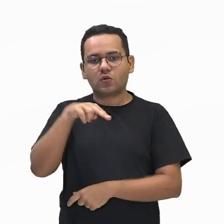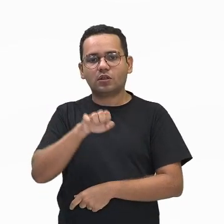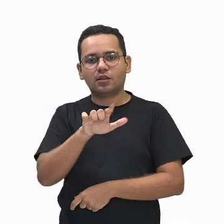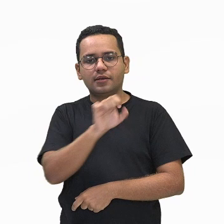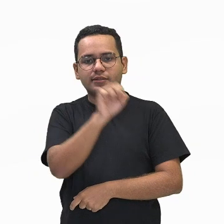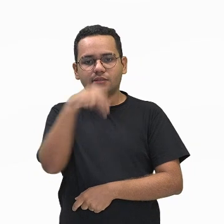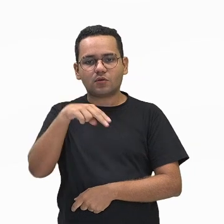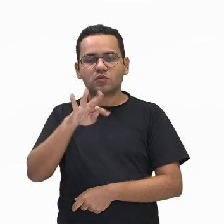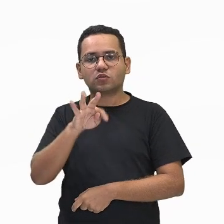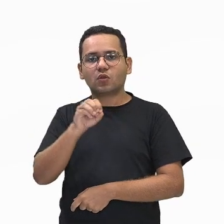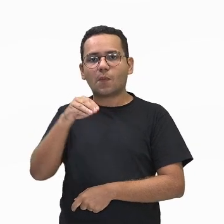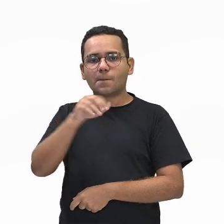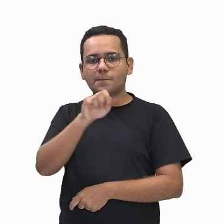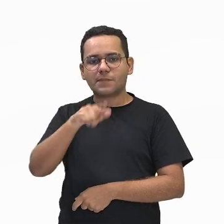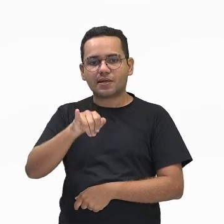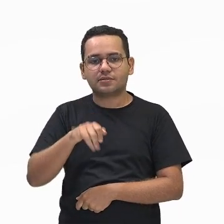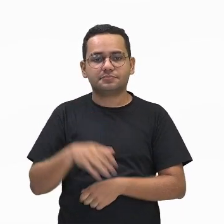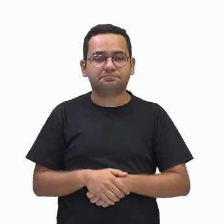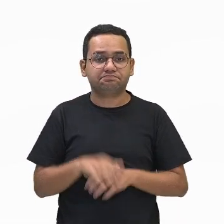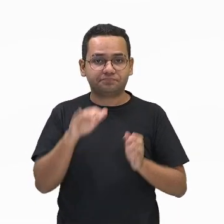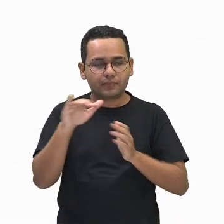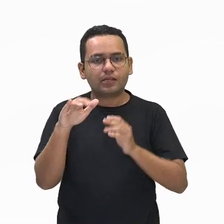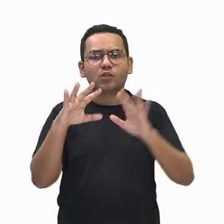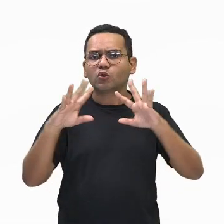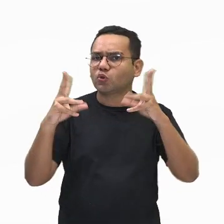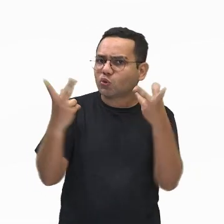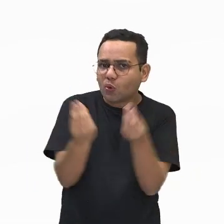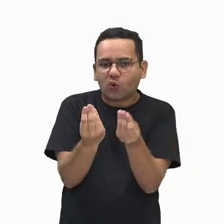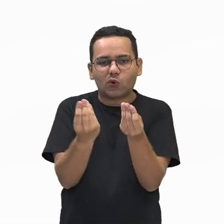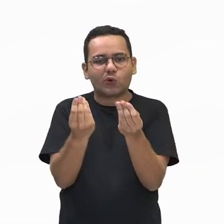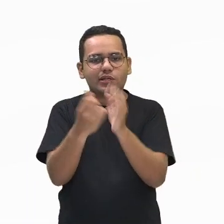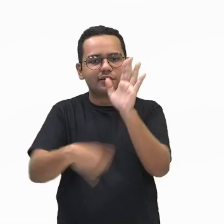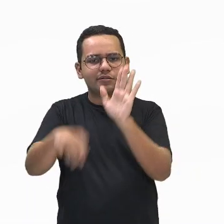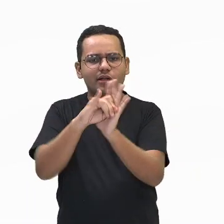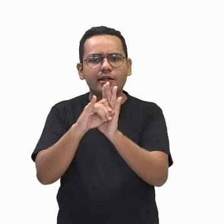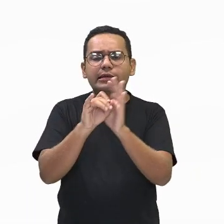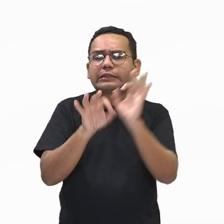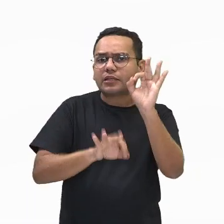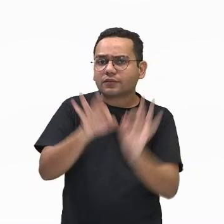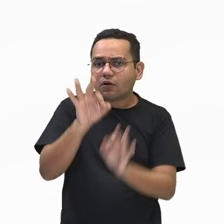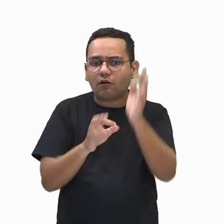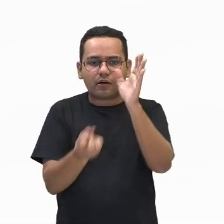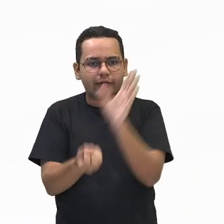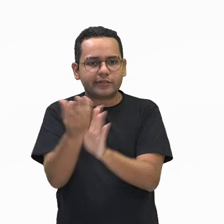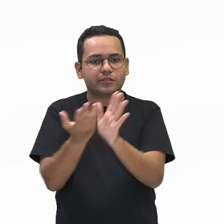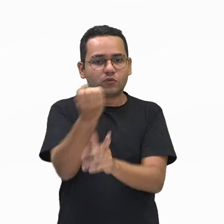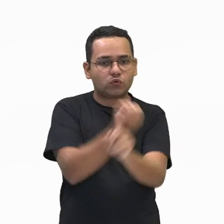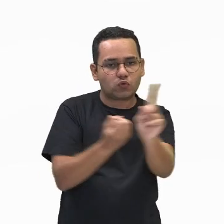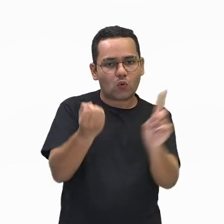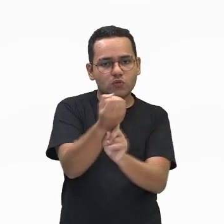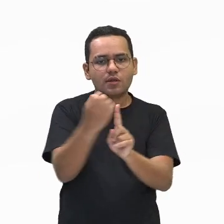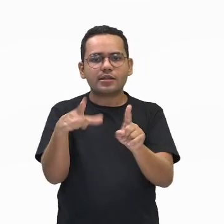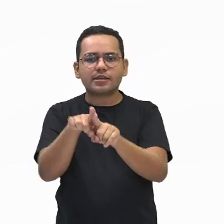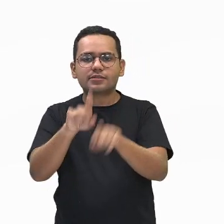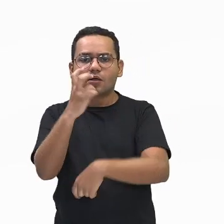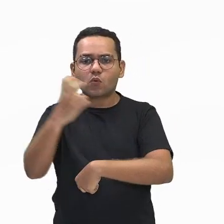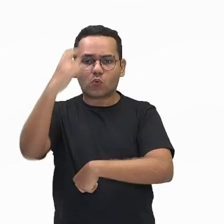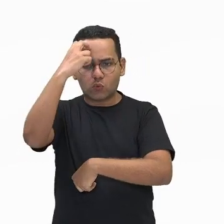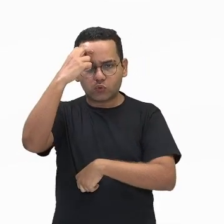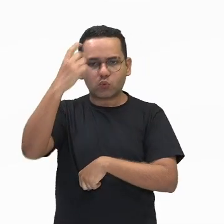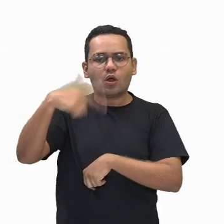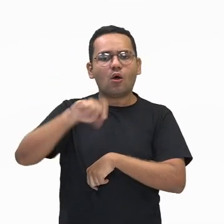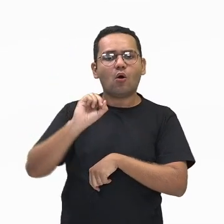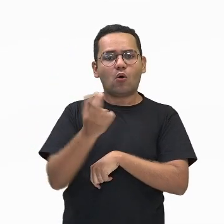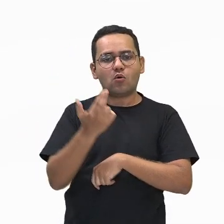as identidades são construídas socialmente e são frutos da cultura e da linguagem de determinada